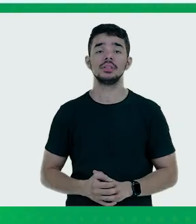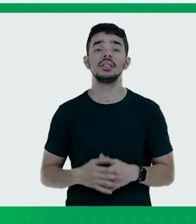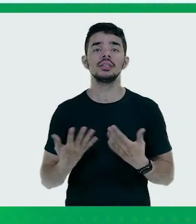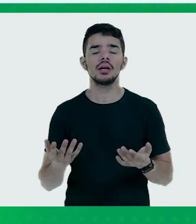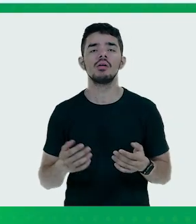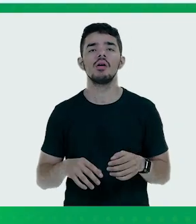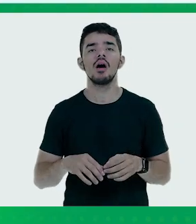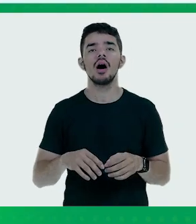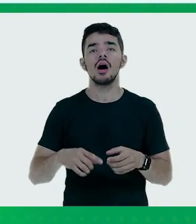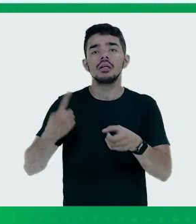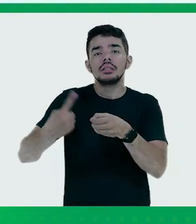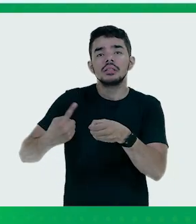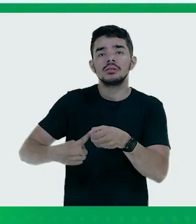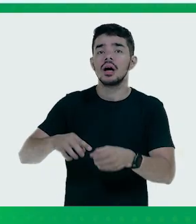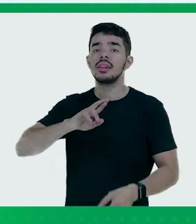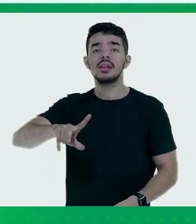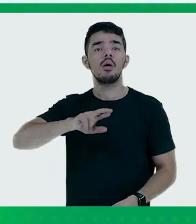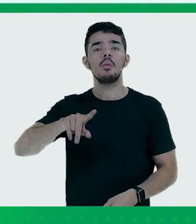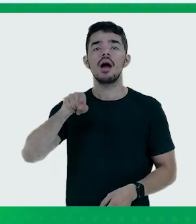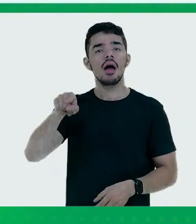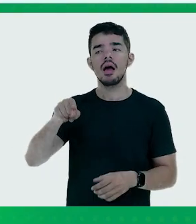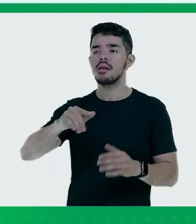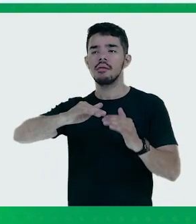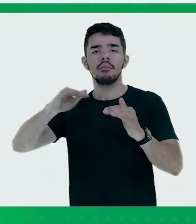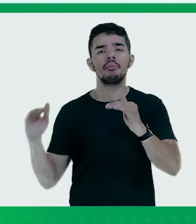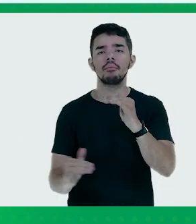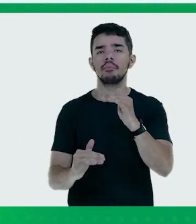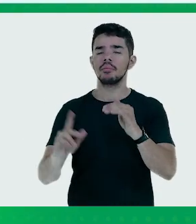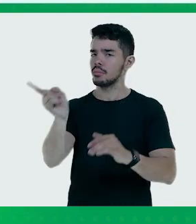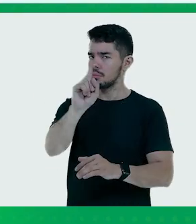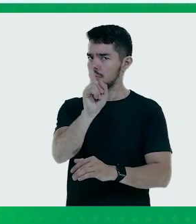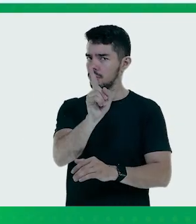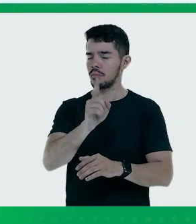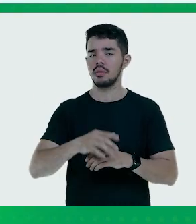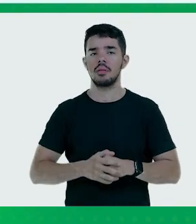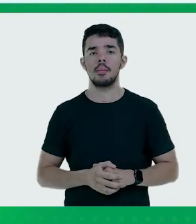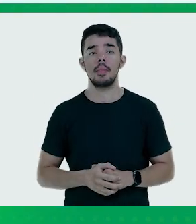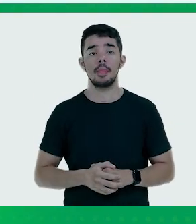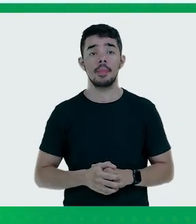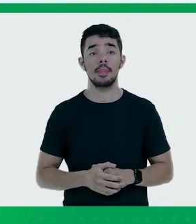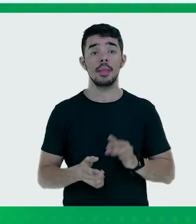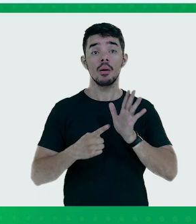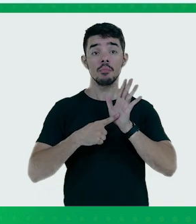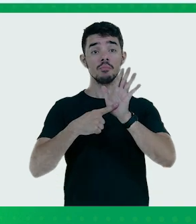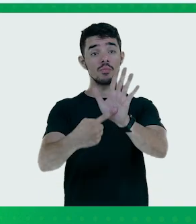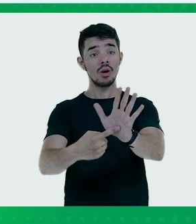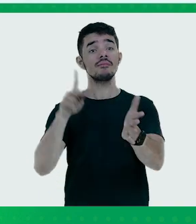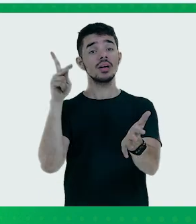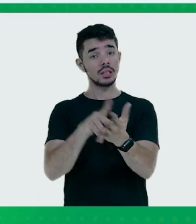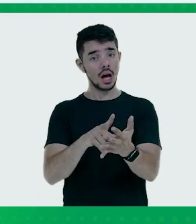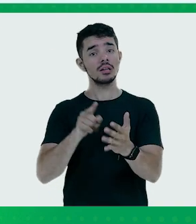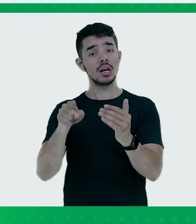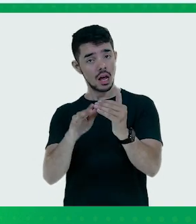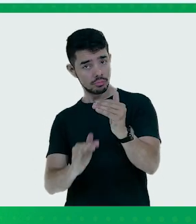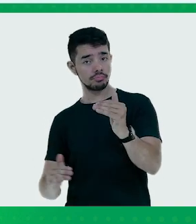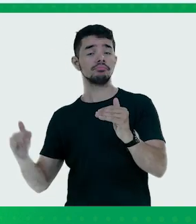isso do sertanejo não é algo que o torna inferior a ninguém. Revela, em verdade,